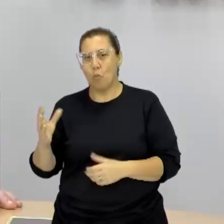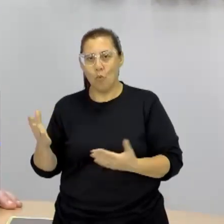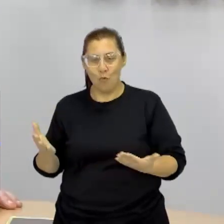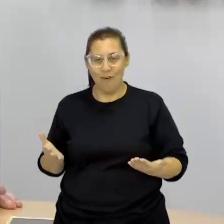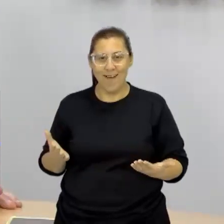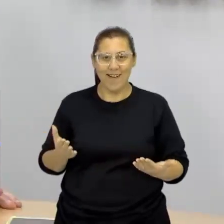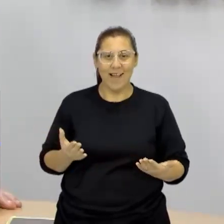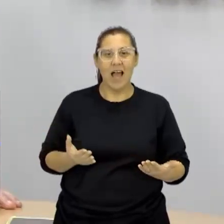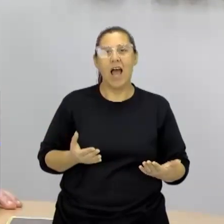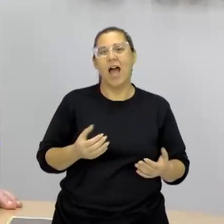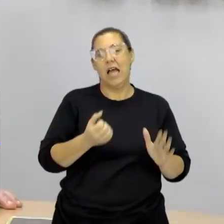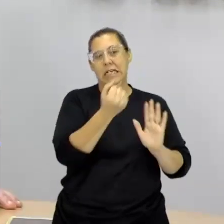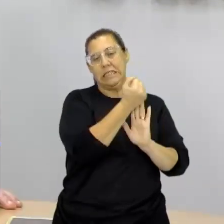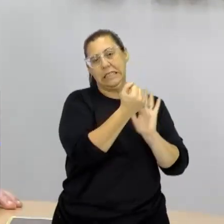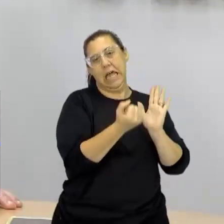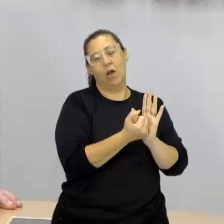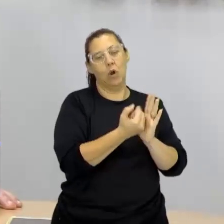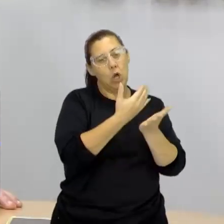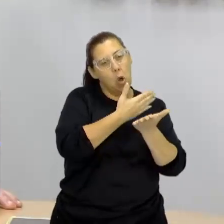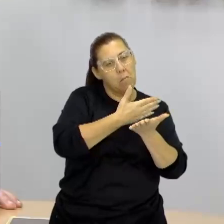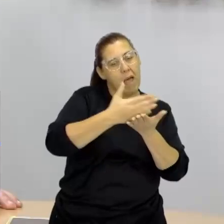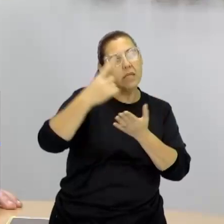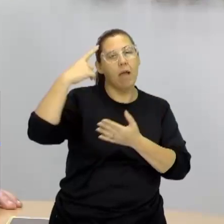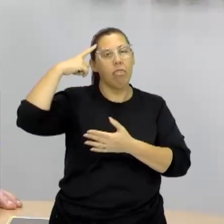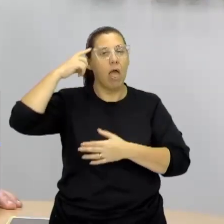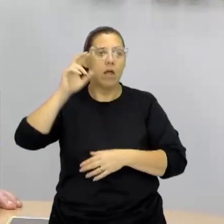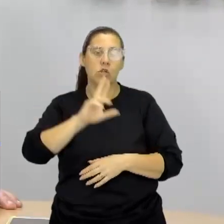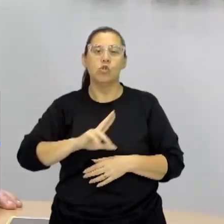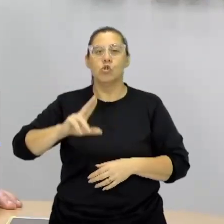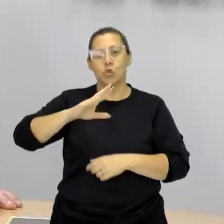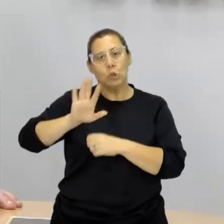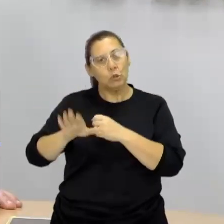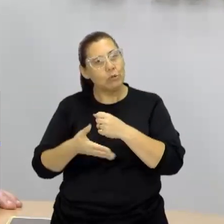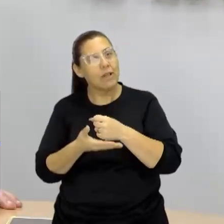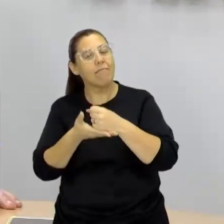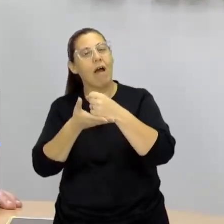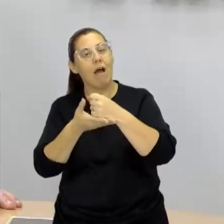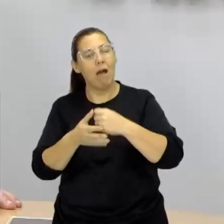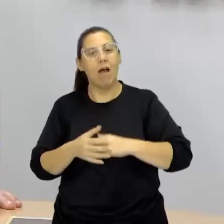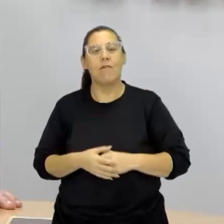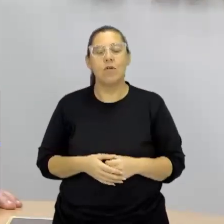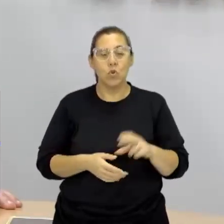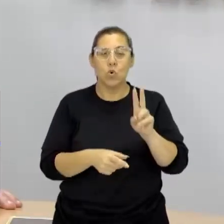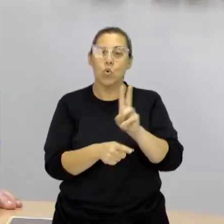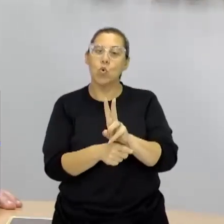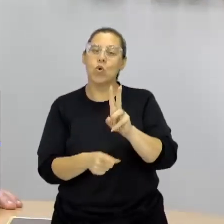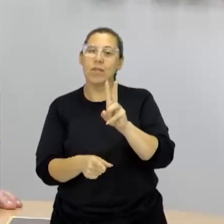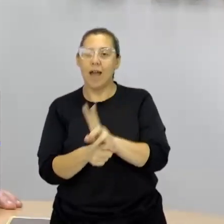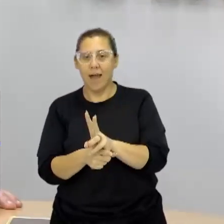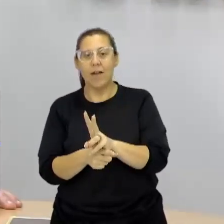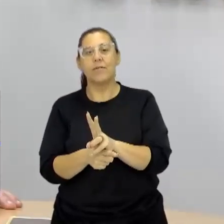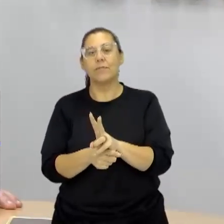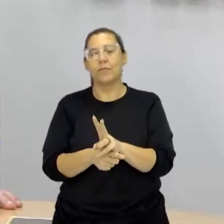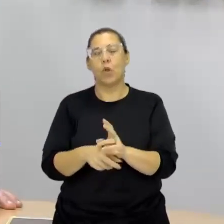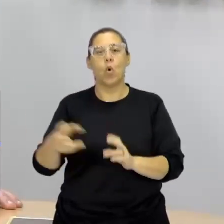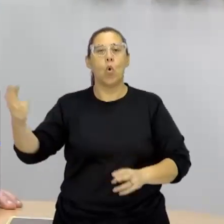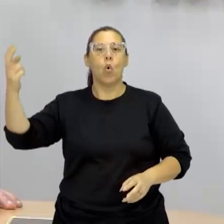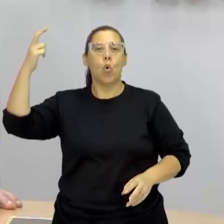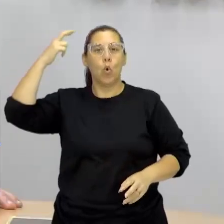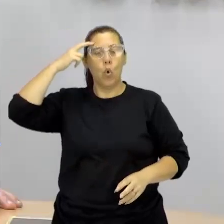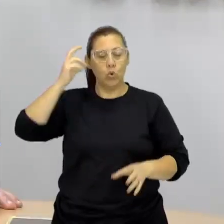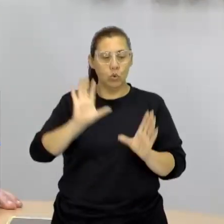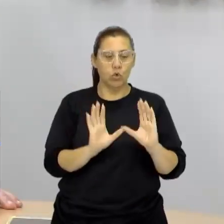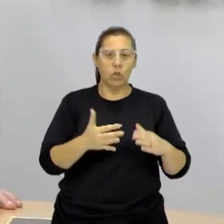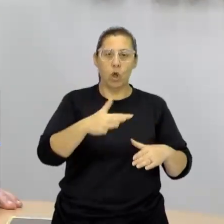praticamente nesse século é que se desenvolve essa ideia aí de uso sustentável, né, de preservar aí, né, a cultura das